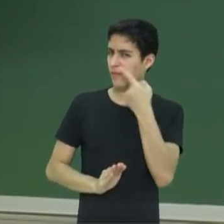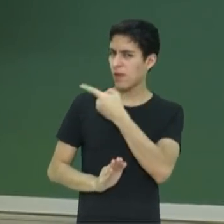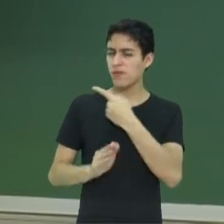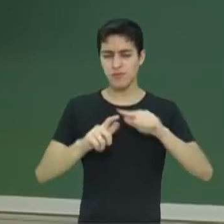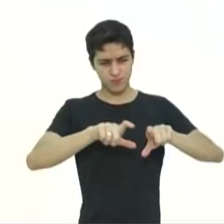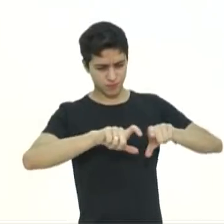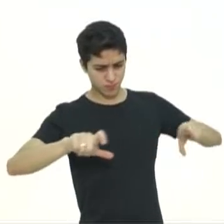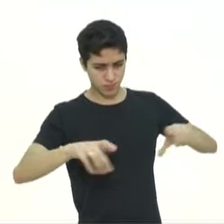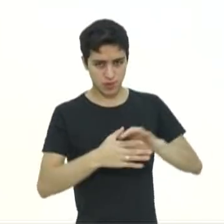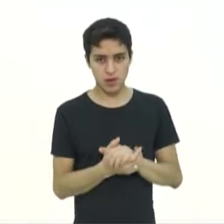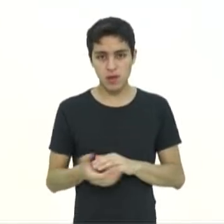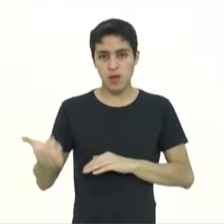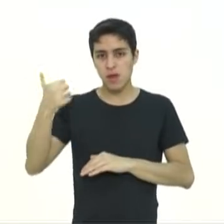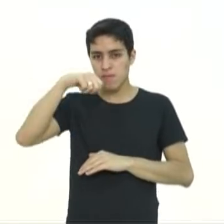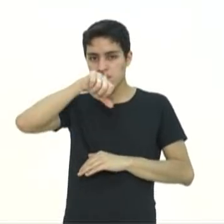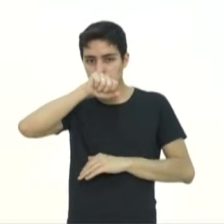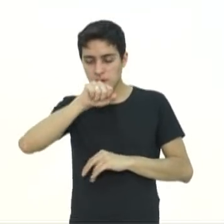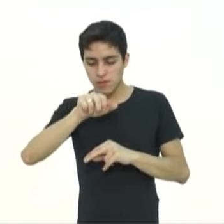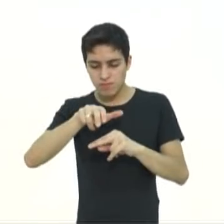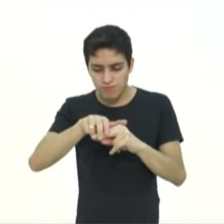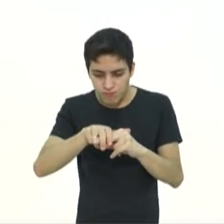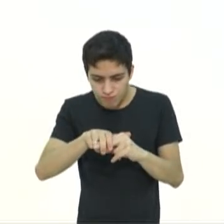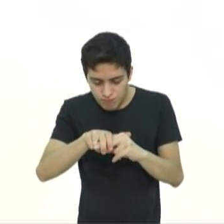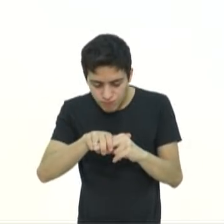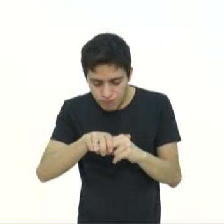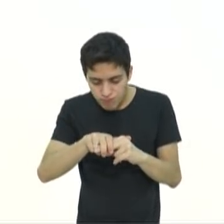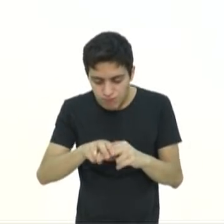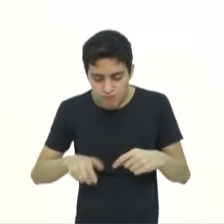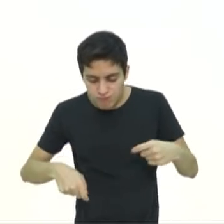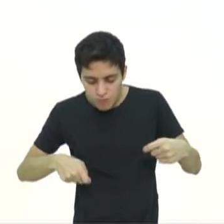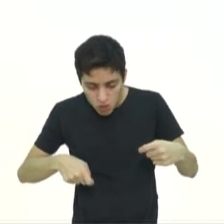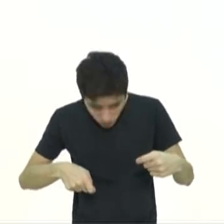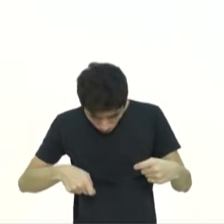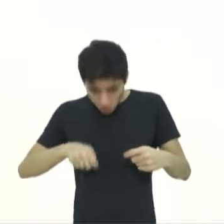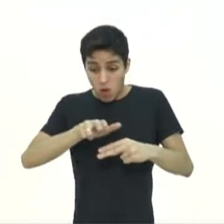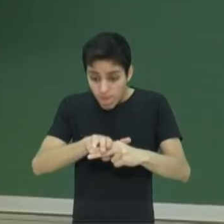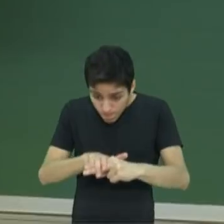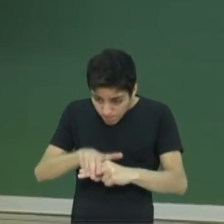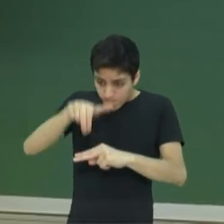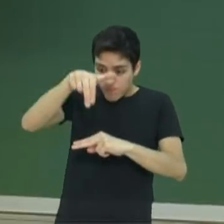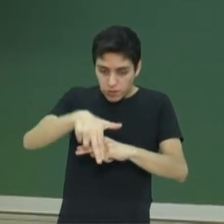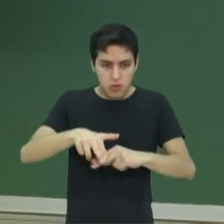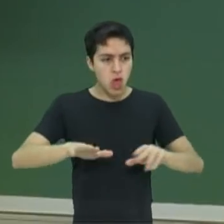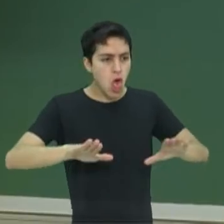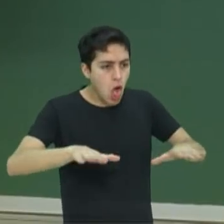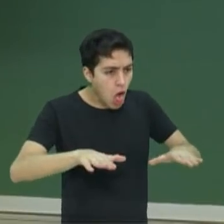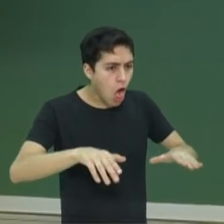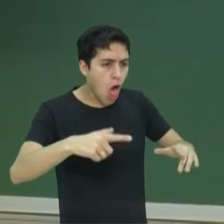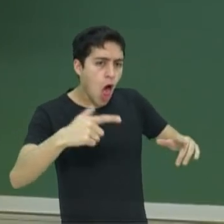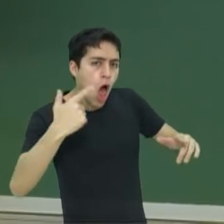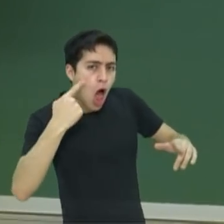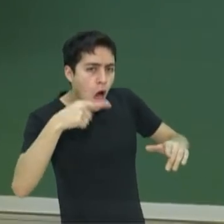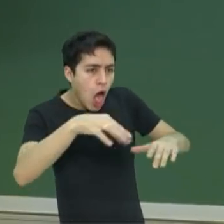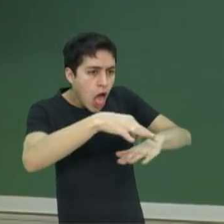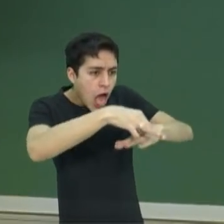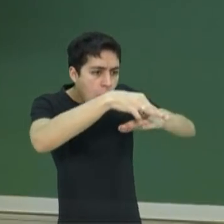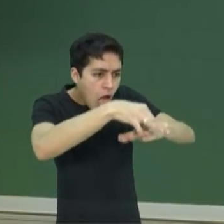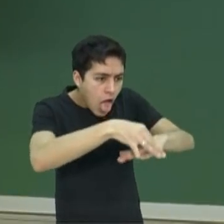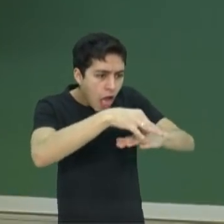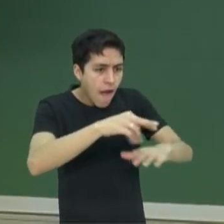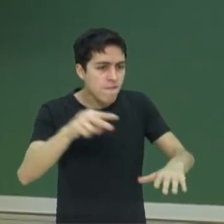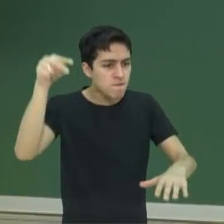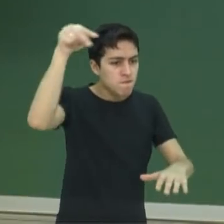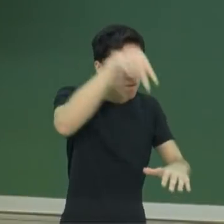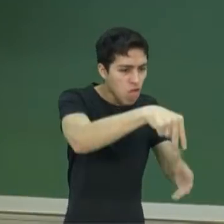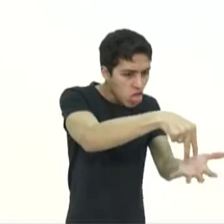pula na cadeira, pega o bife de volta. Realmente, nessa ação, ela está mostrando algo que ela não quer que o filho faça.